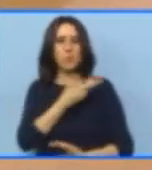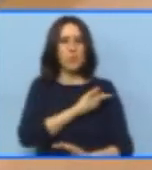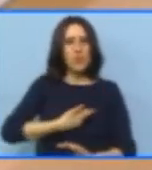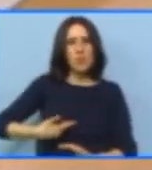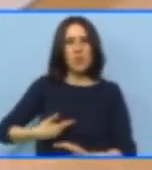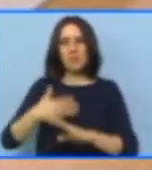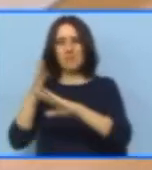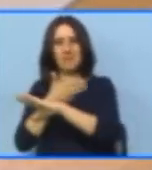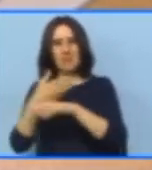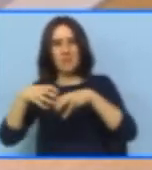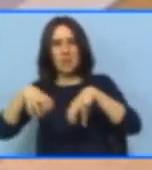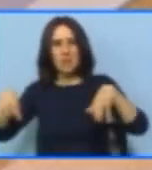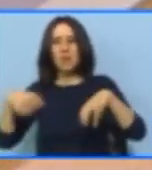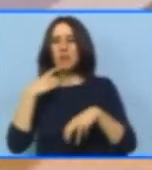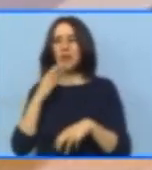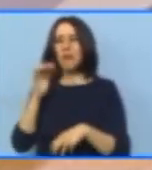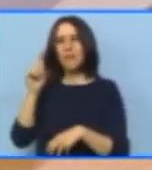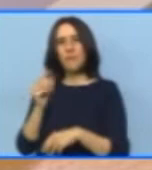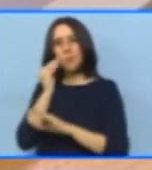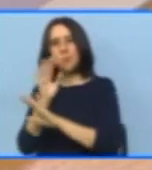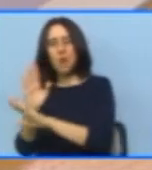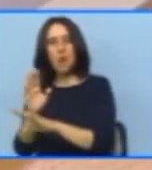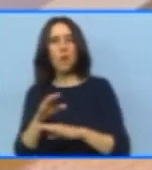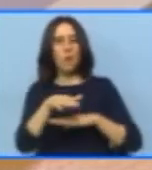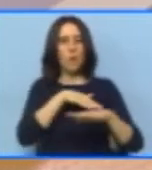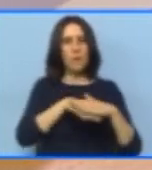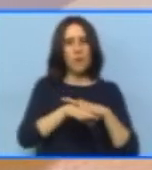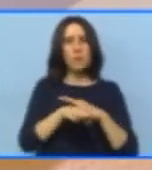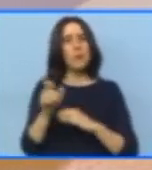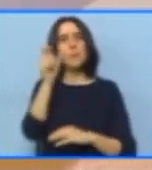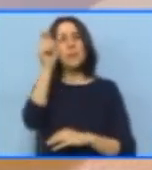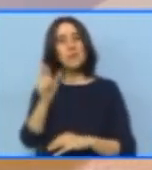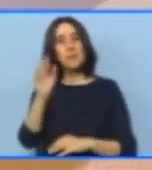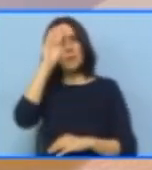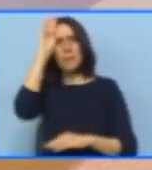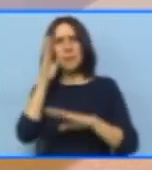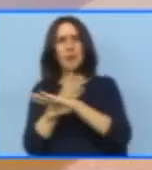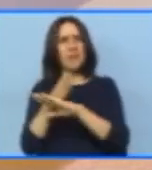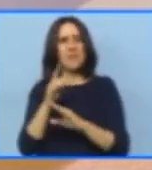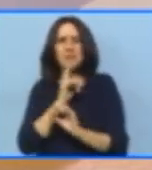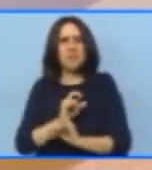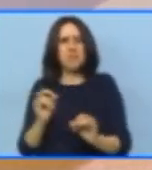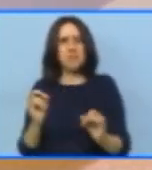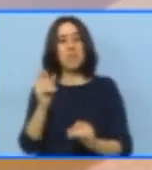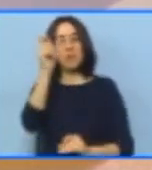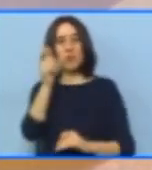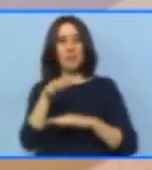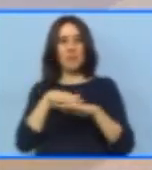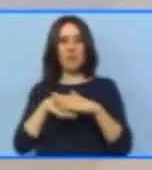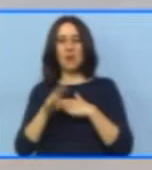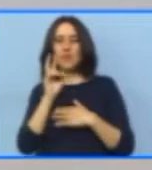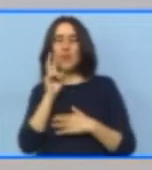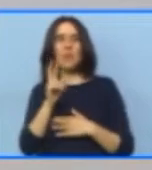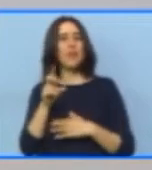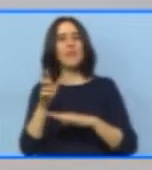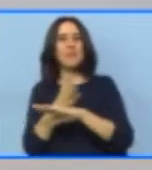são as obras, aquilo que se faz. Este Papa não consegue desligar as coisas e, portanto, nós, olhando para aquilo que ele faz, também não conseguimos